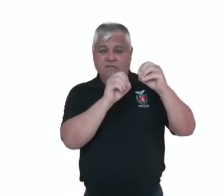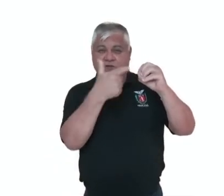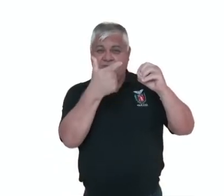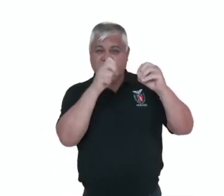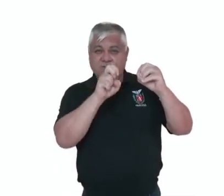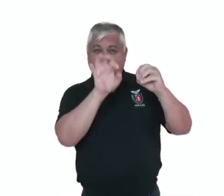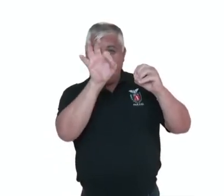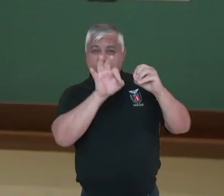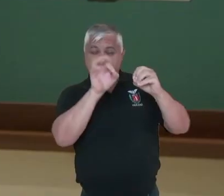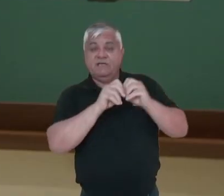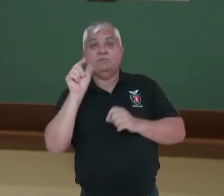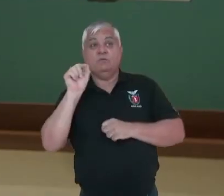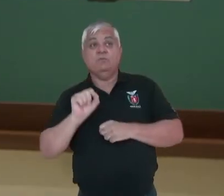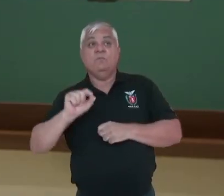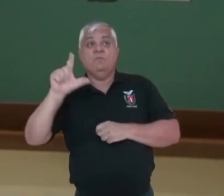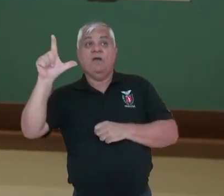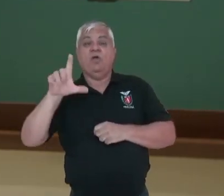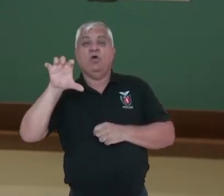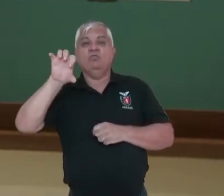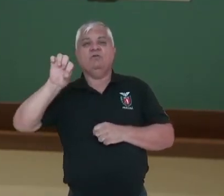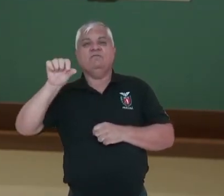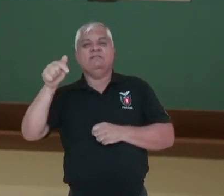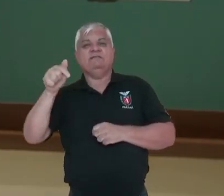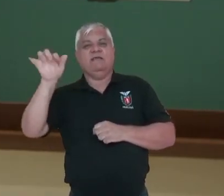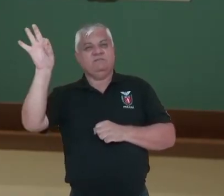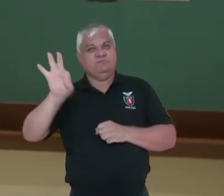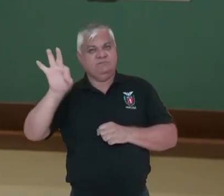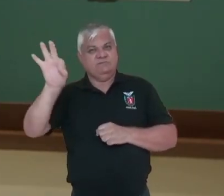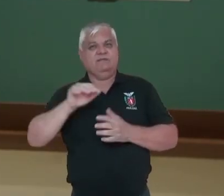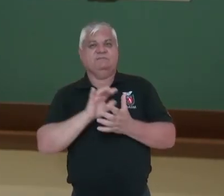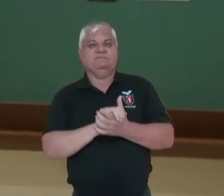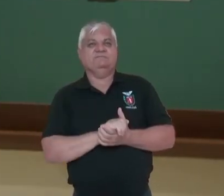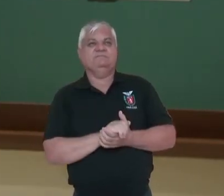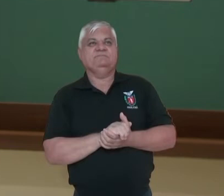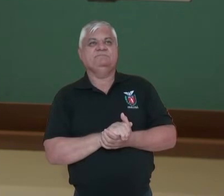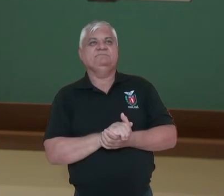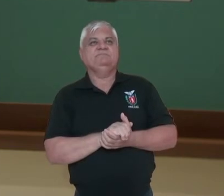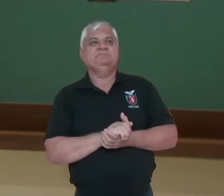0,025% e o maior de 97% de alfa.